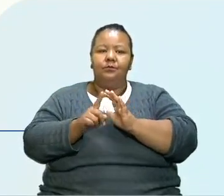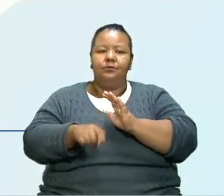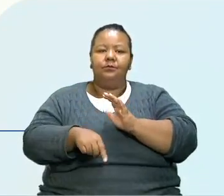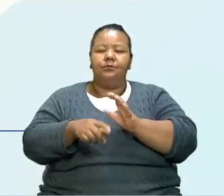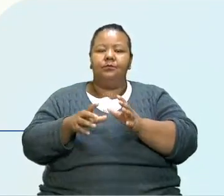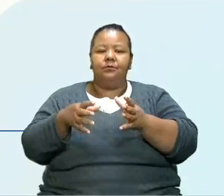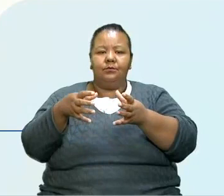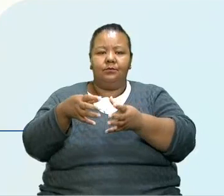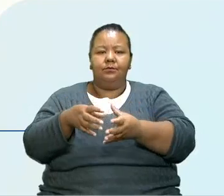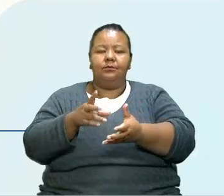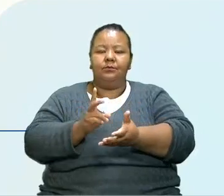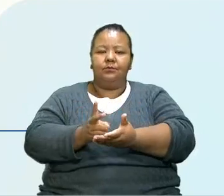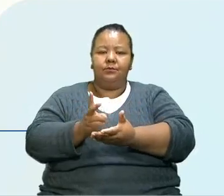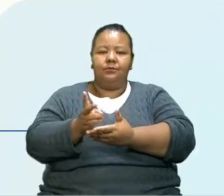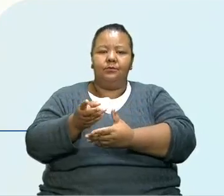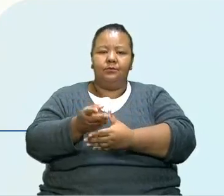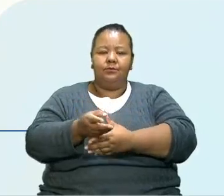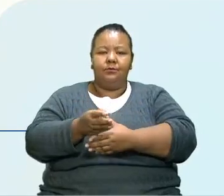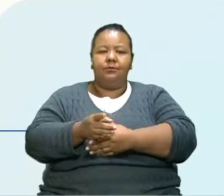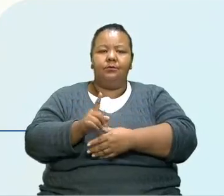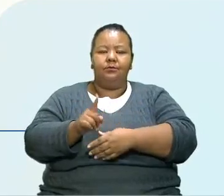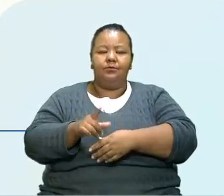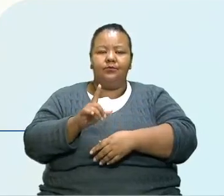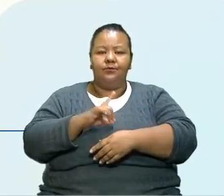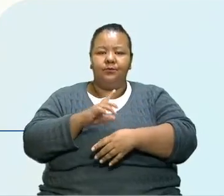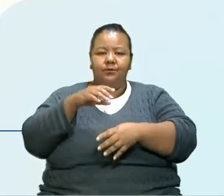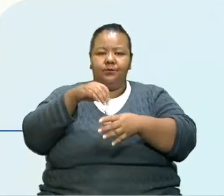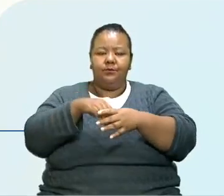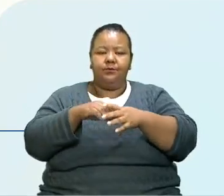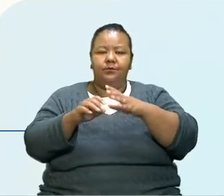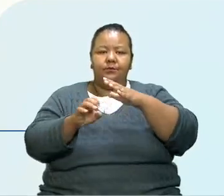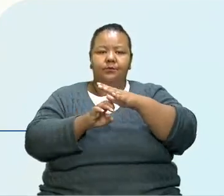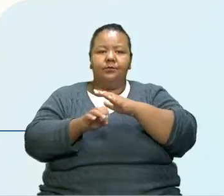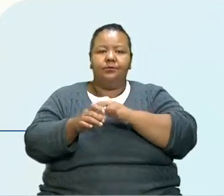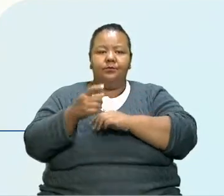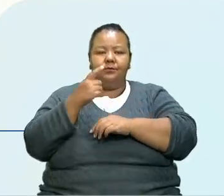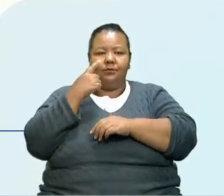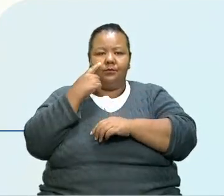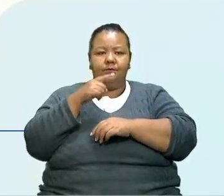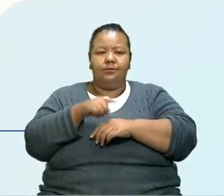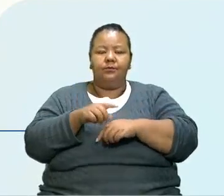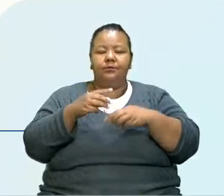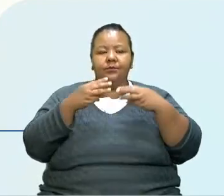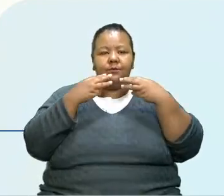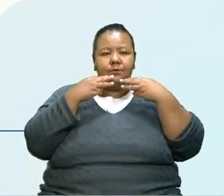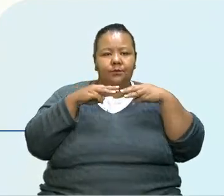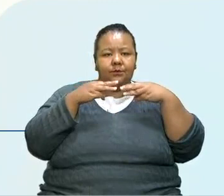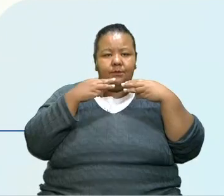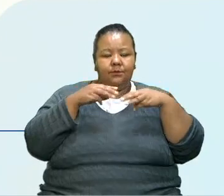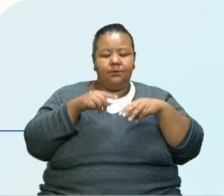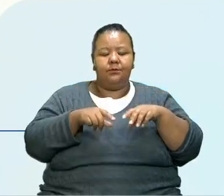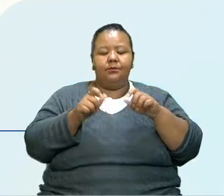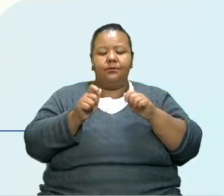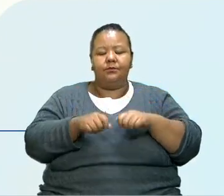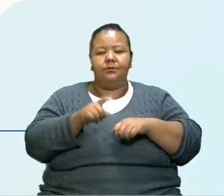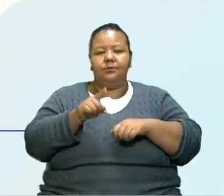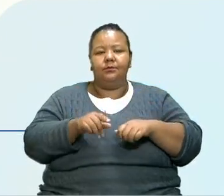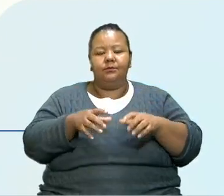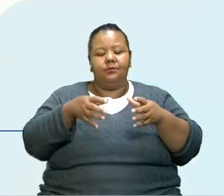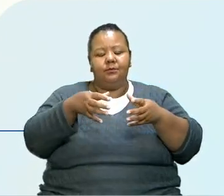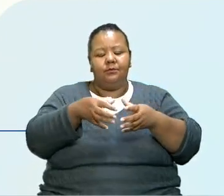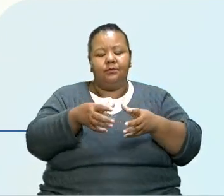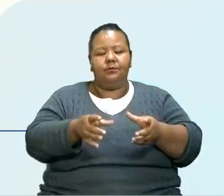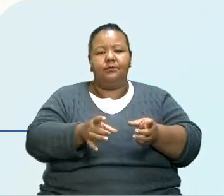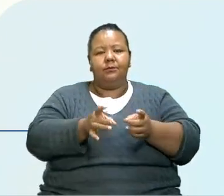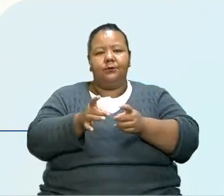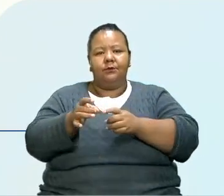equipes permanentes é existente dentro de uma empresa. Então, vou colocar uma empresa aqui no setor de marketing. Ele pode ter a equipe de